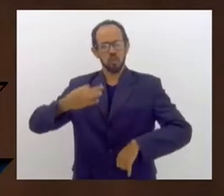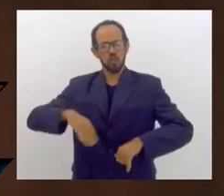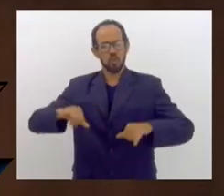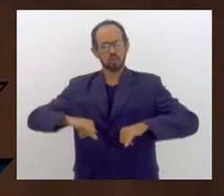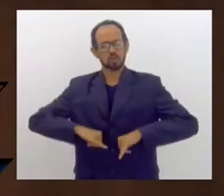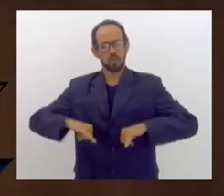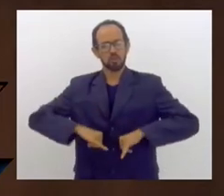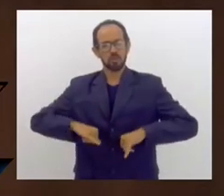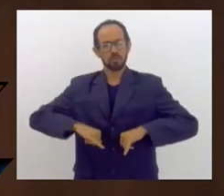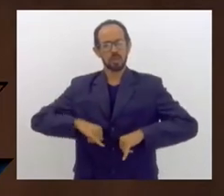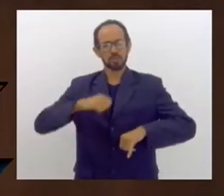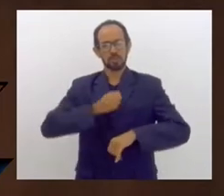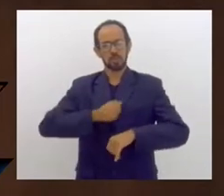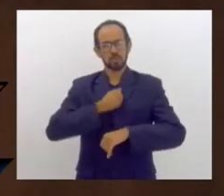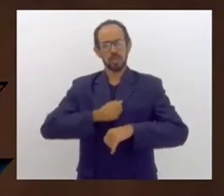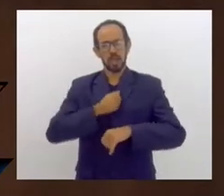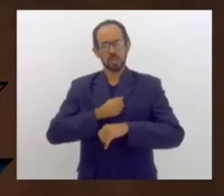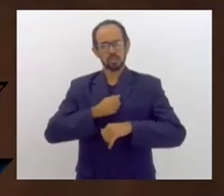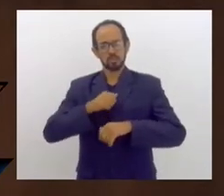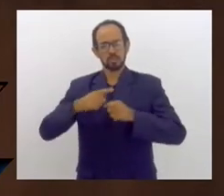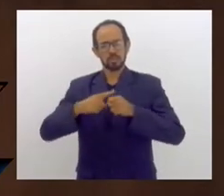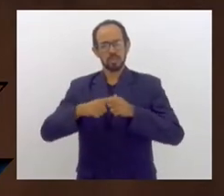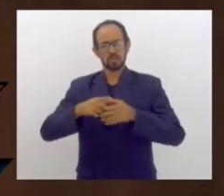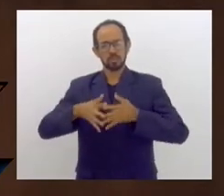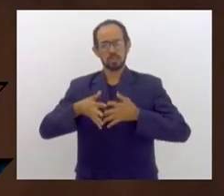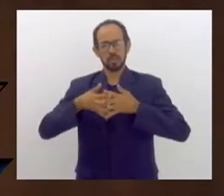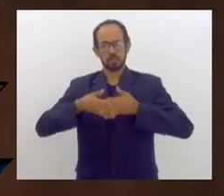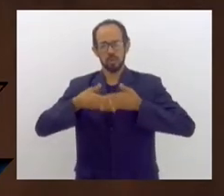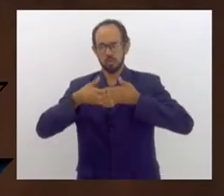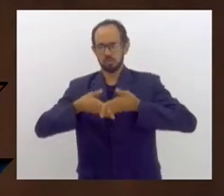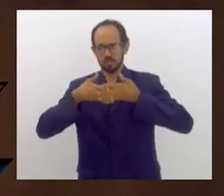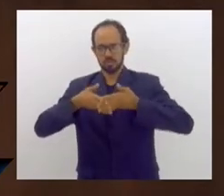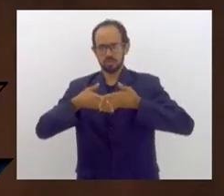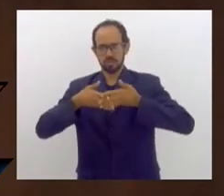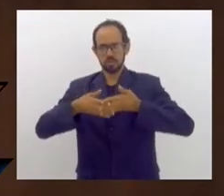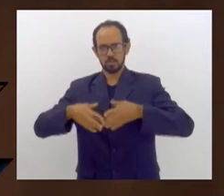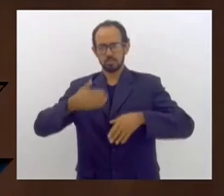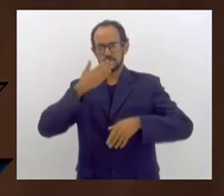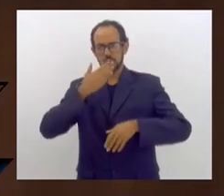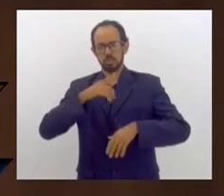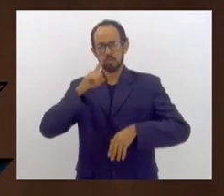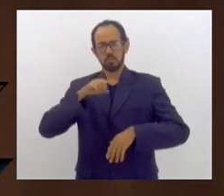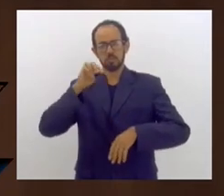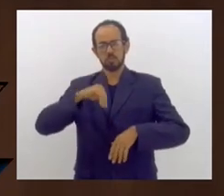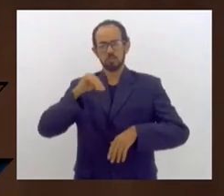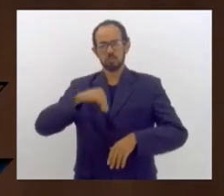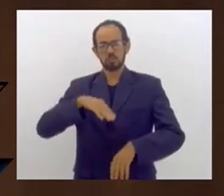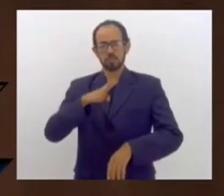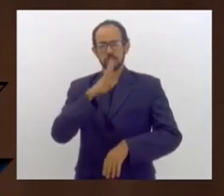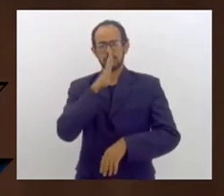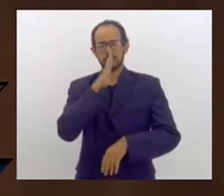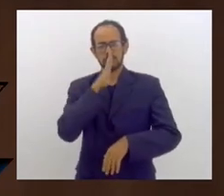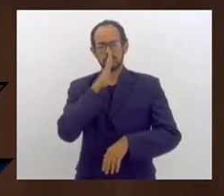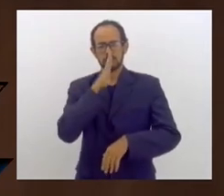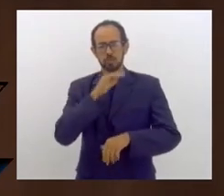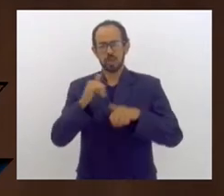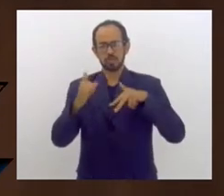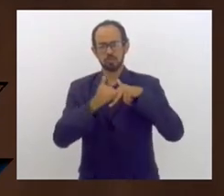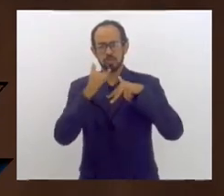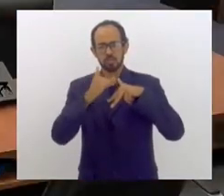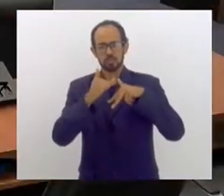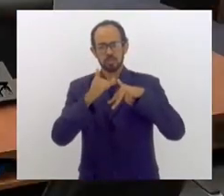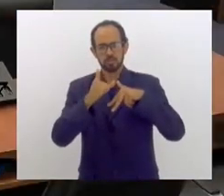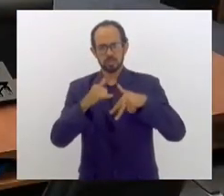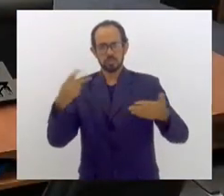tristeza e muita saudade para a cidade de Petrópolis. Então, eu queria solicitar um minuto de silêncio em memória às vítimas dessa tragédia.